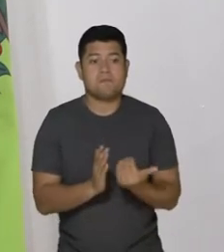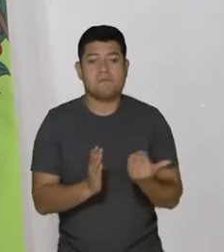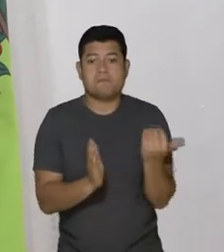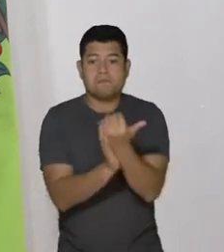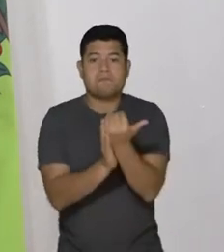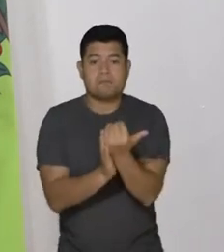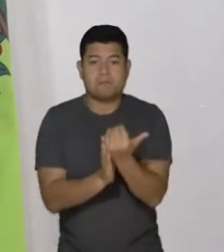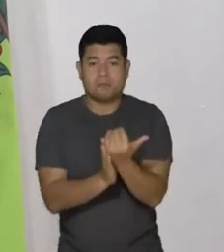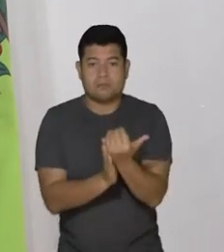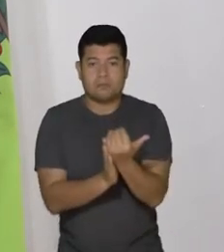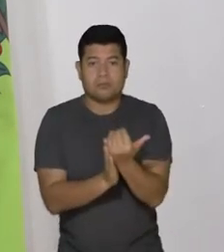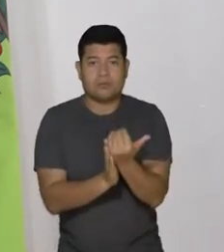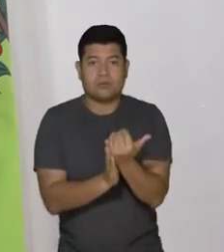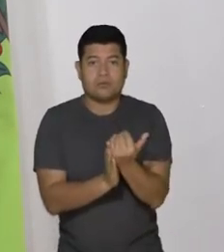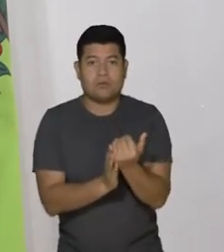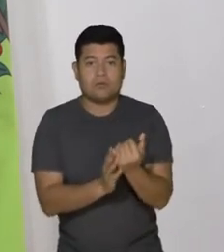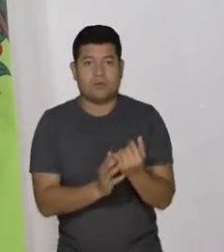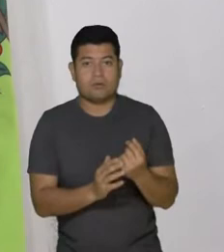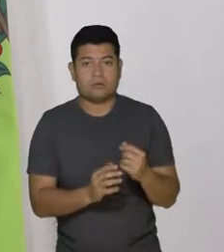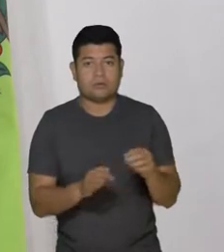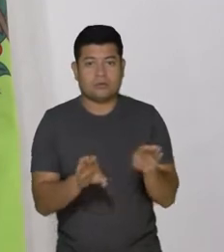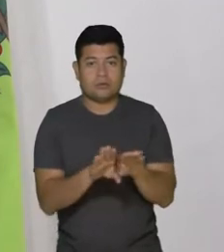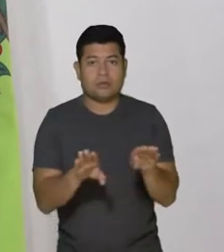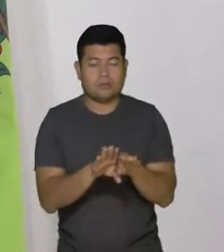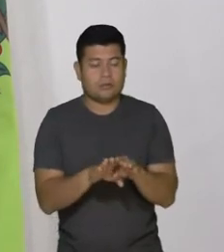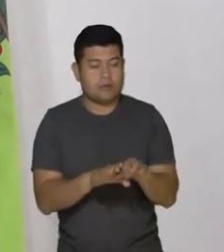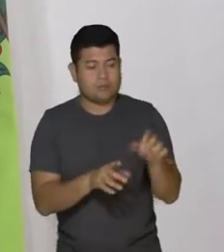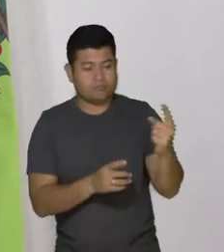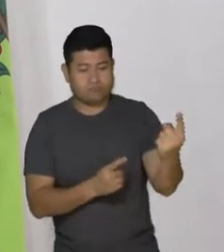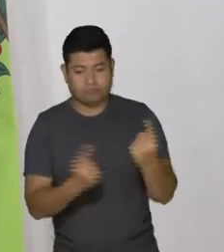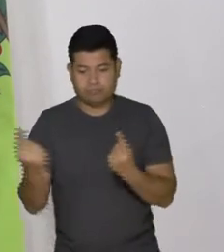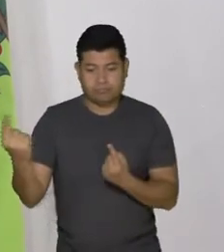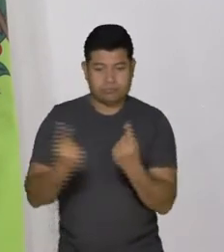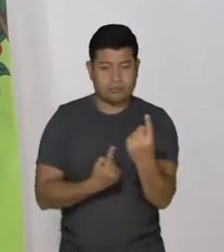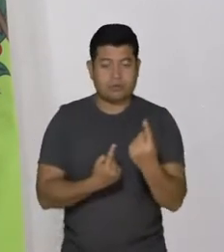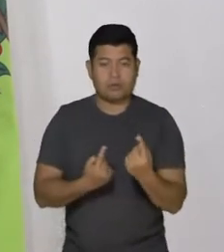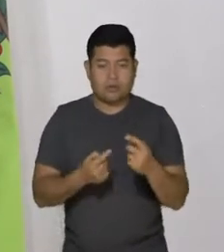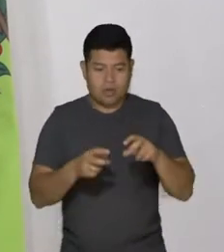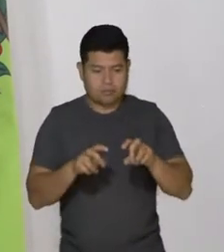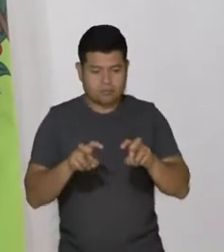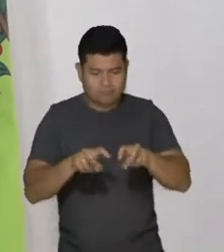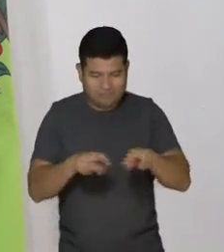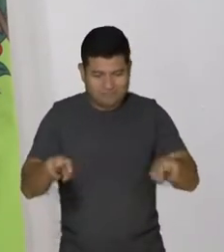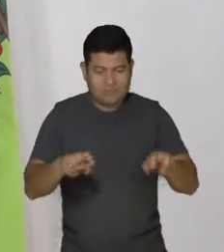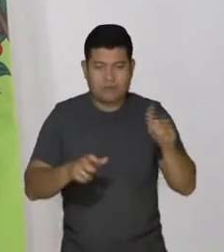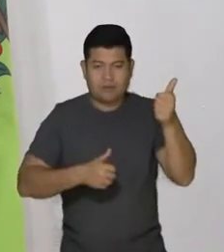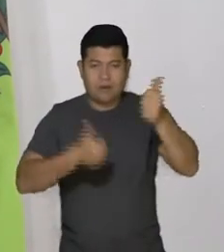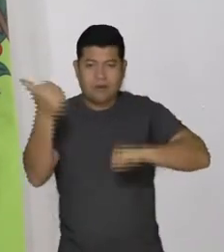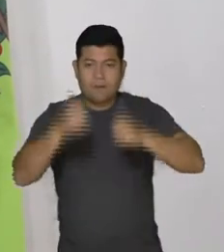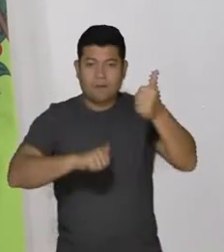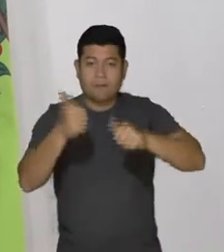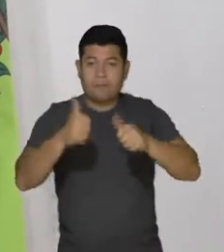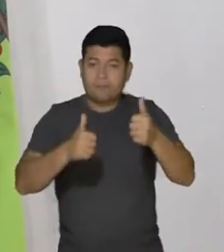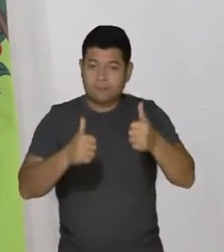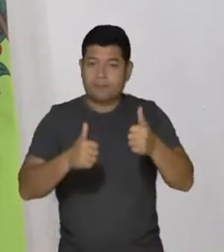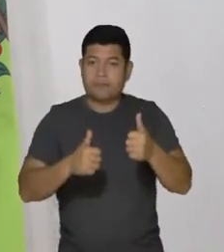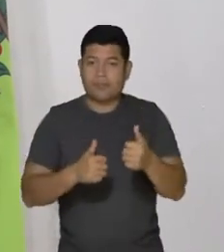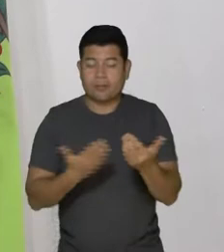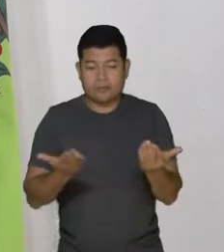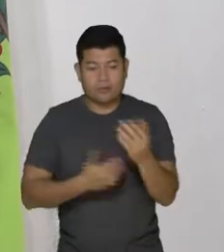um chamam o outro para sua banca de avaliação então Tasca foi